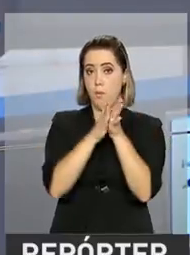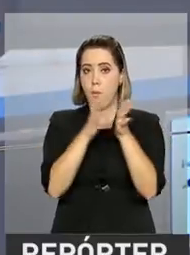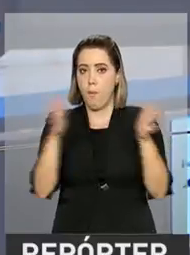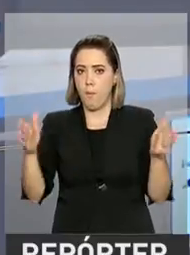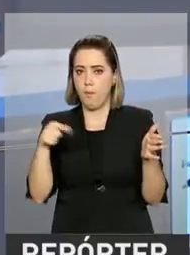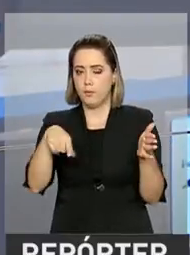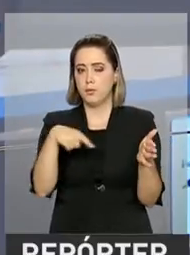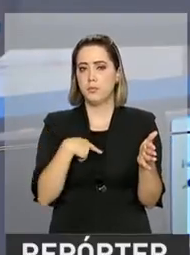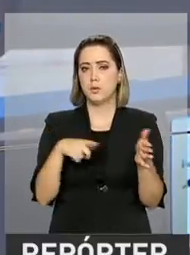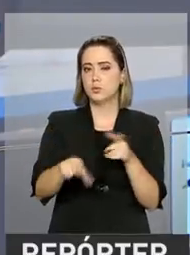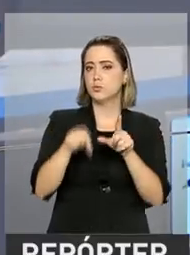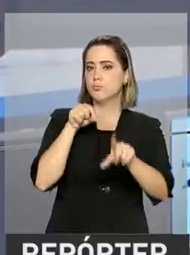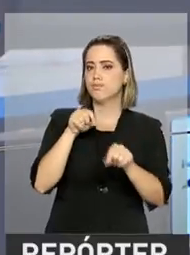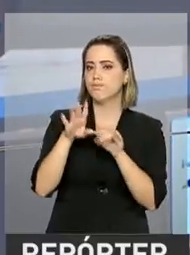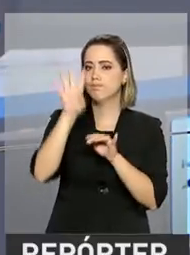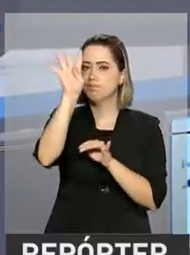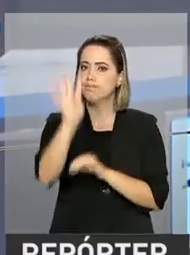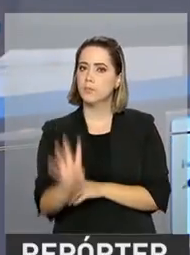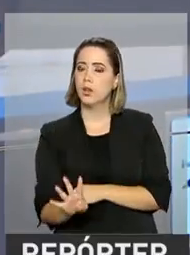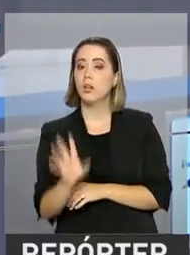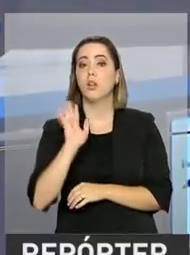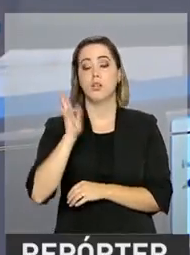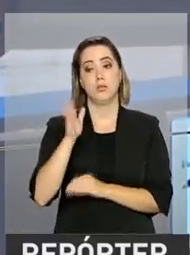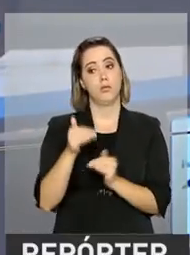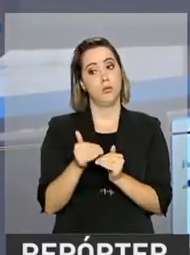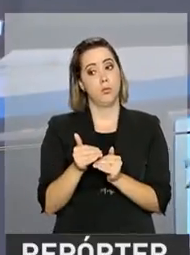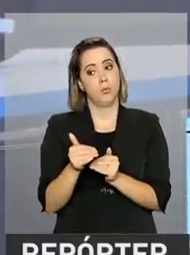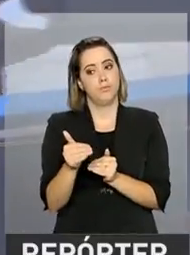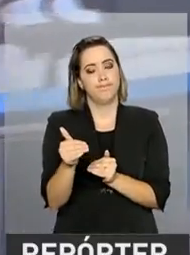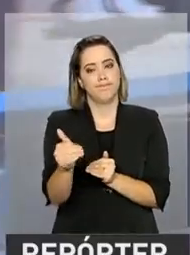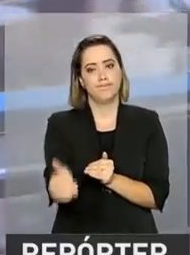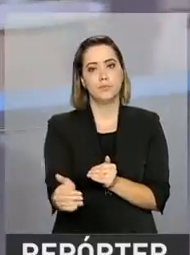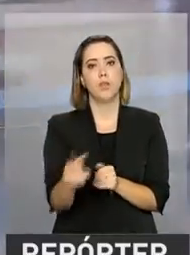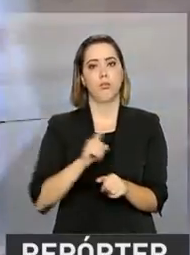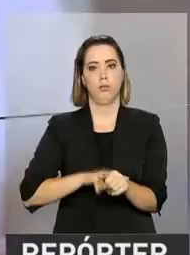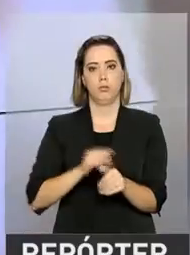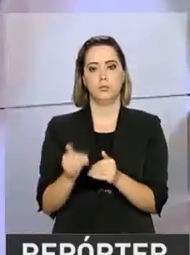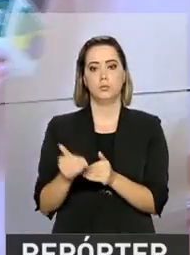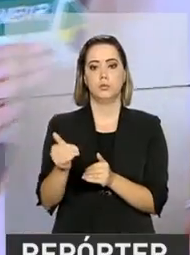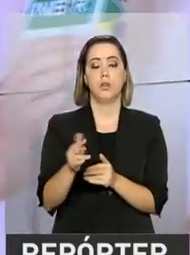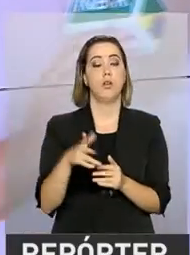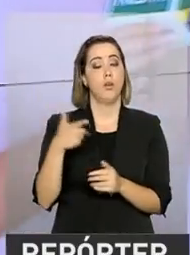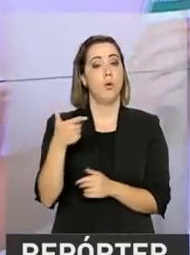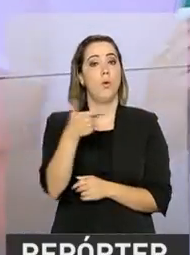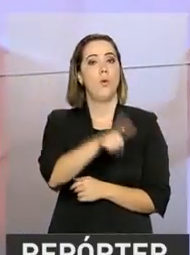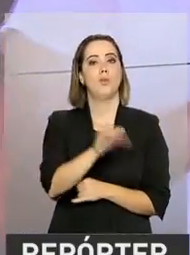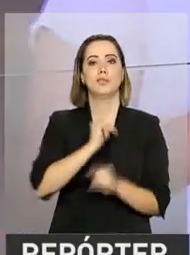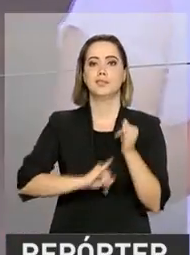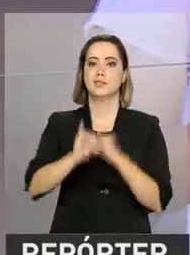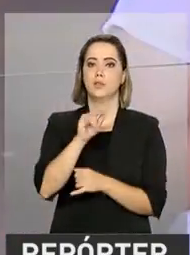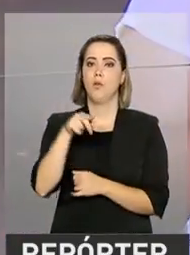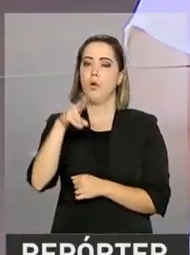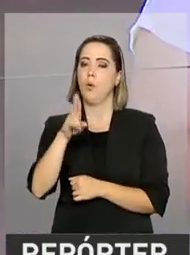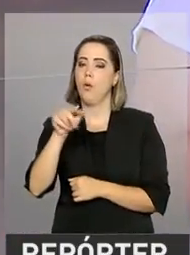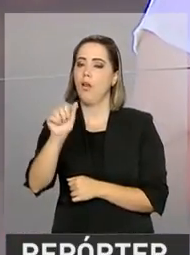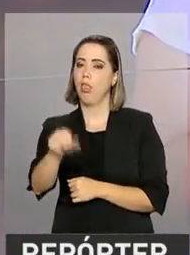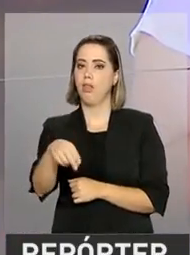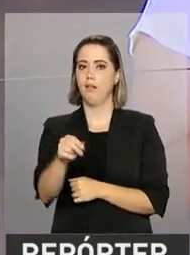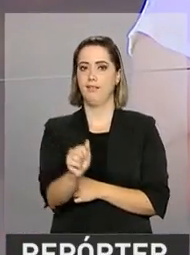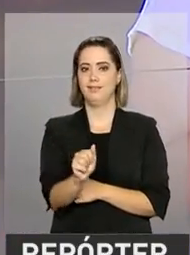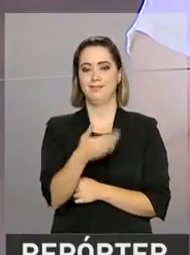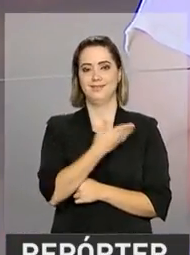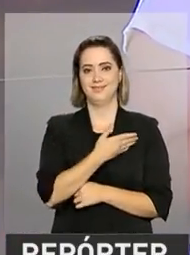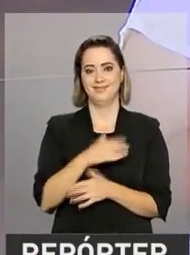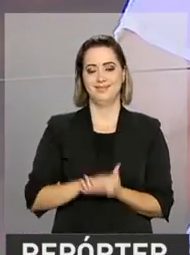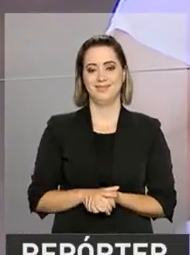prazo de pré seleção da lista de espera foi prorrogado mais informações nós temos com a repórter no ano a carga ou a luana boa tarde outra